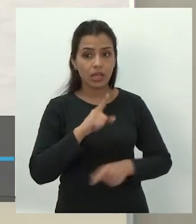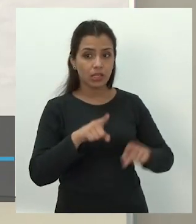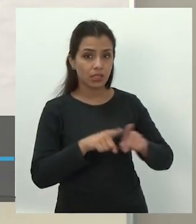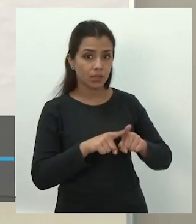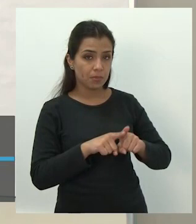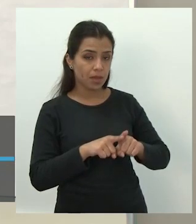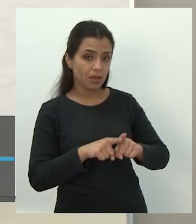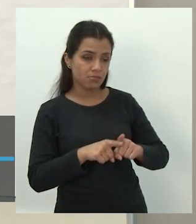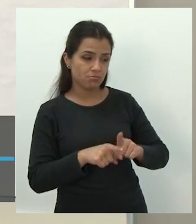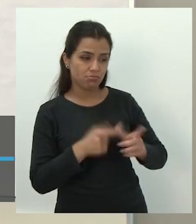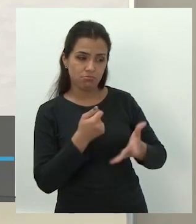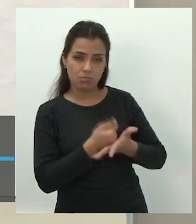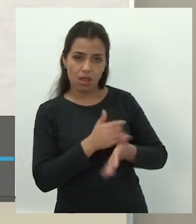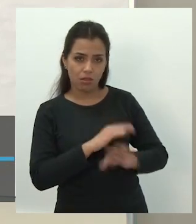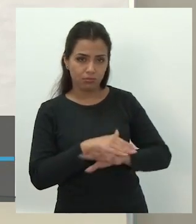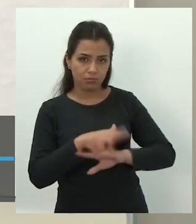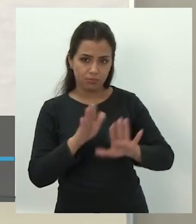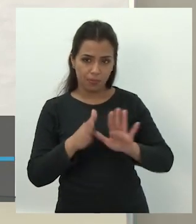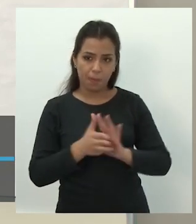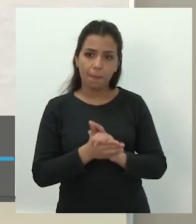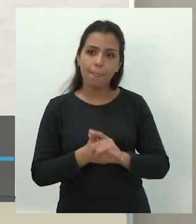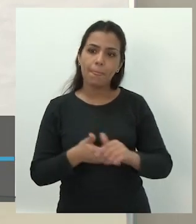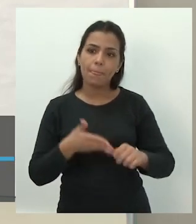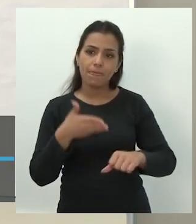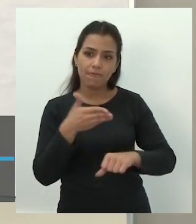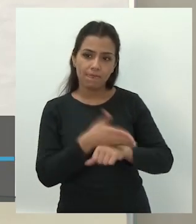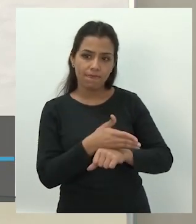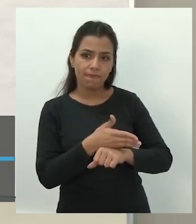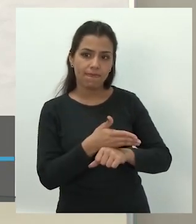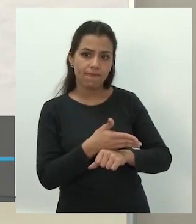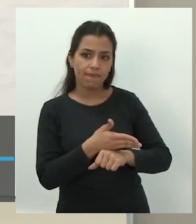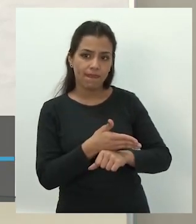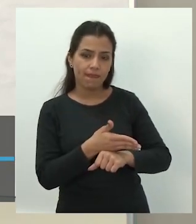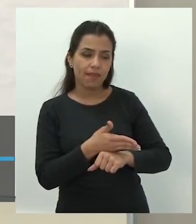web, tá bom? Entra naqueles sites lá onde a gente baixa, né?